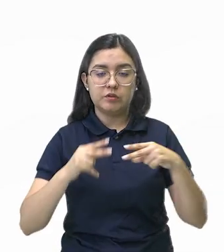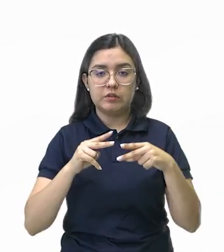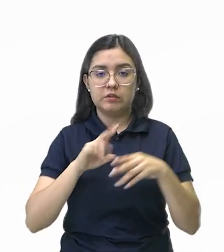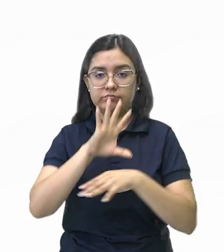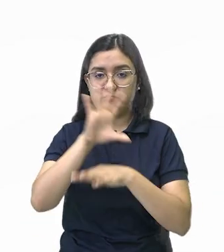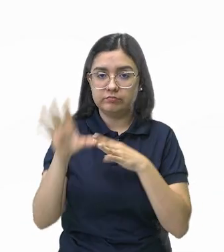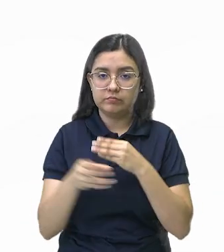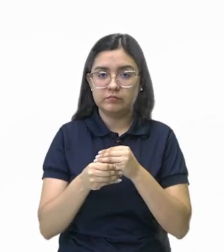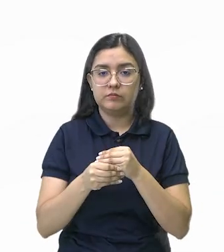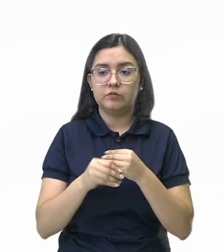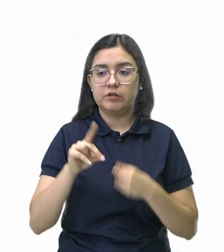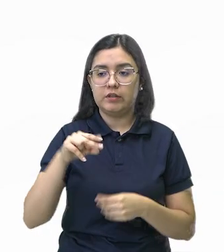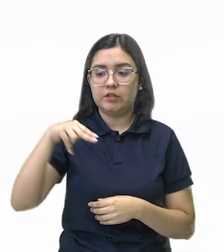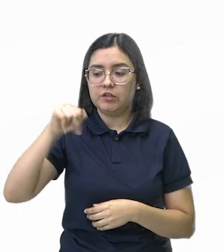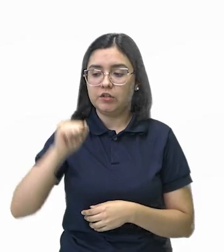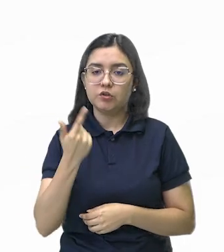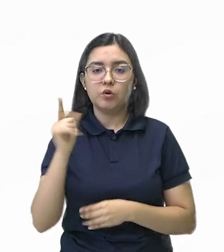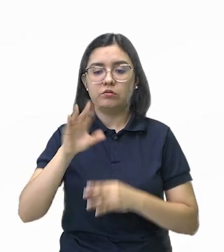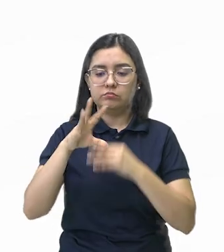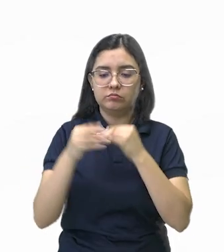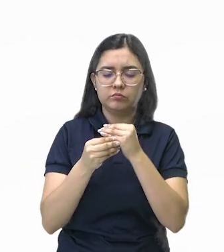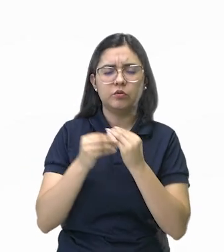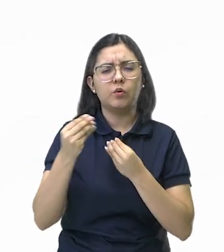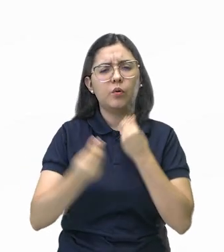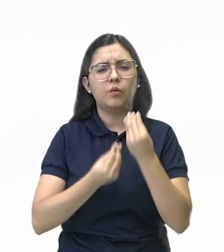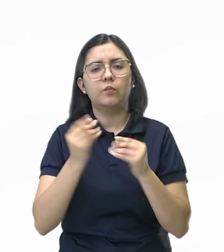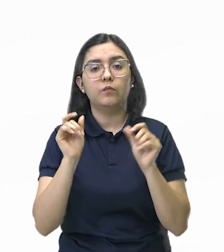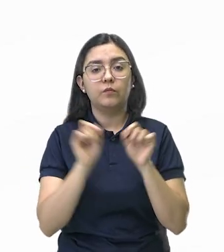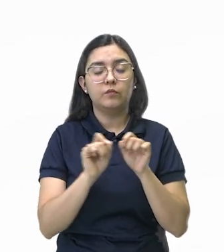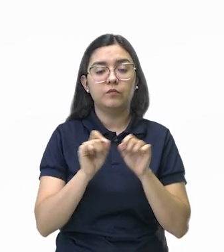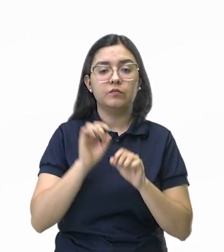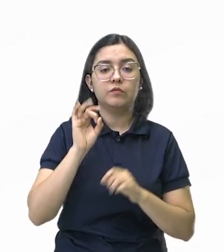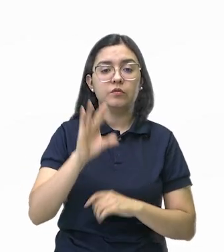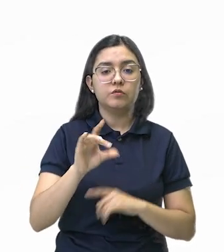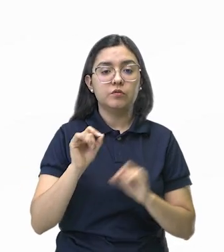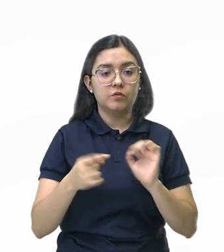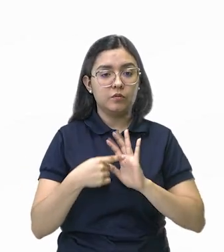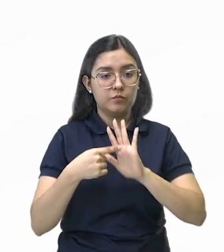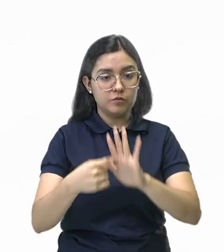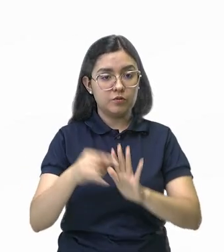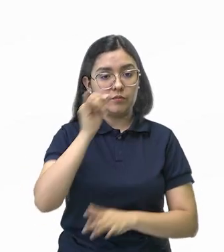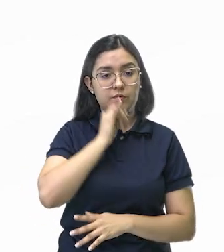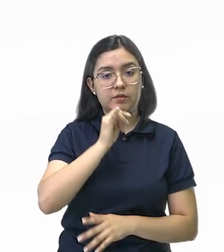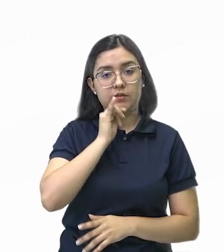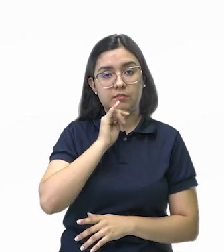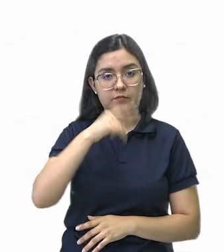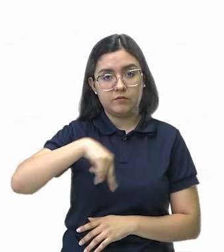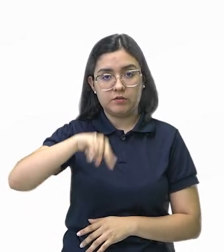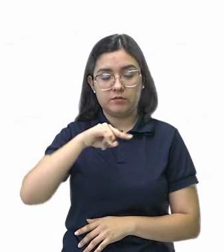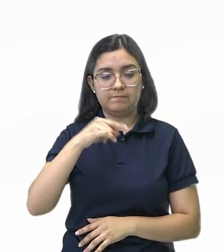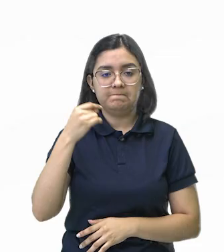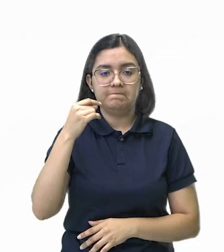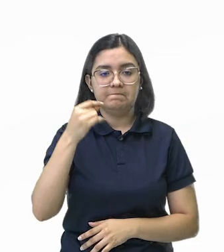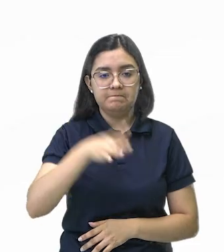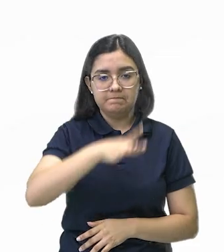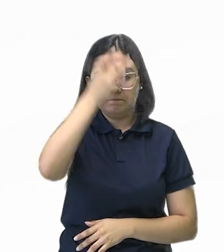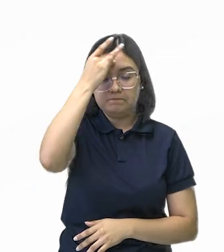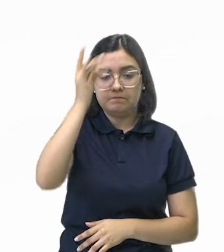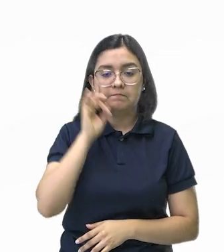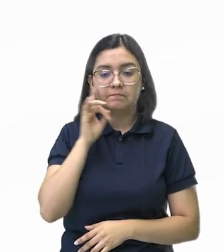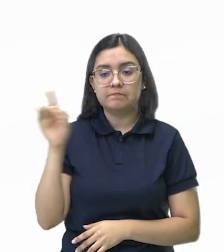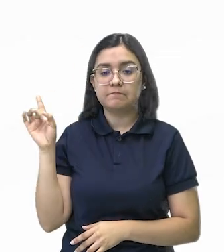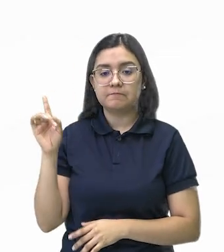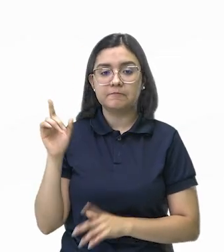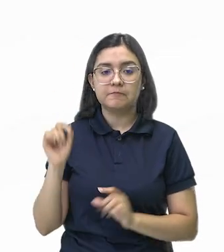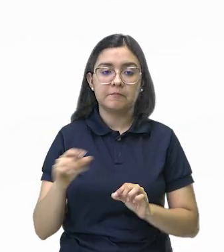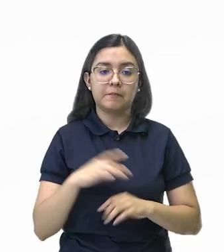adicionar o DNA de outra espécie. E aí, como que a gente faz isso? Só mais um exemplo para reforçar, né, essa técnica. Você vai pegar